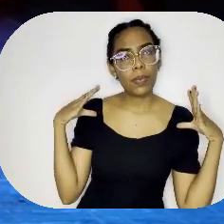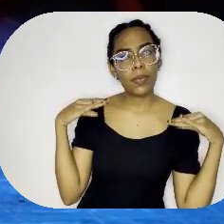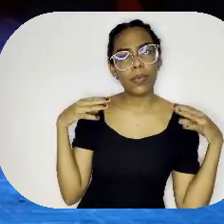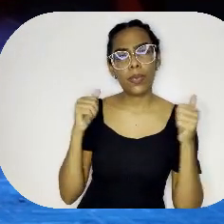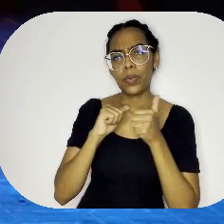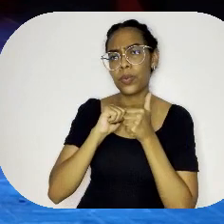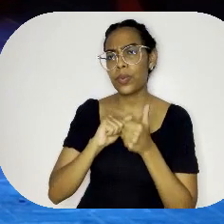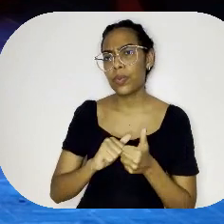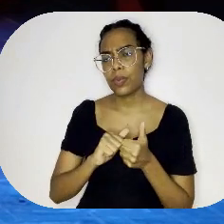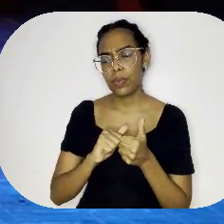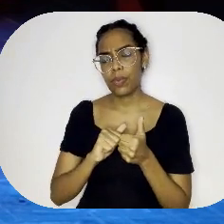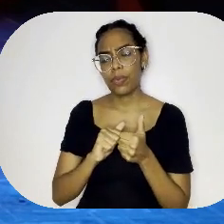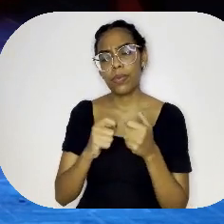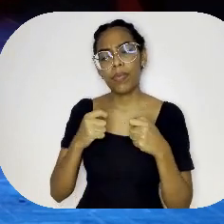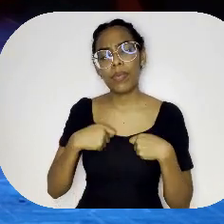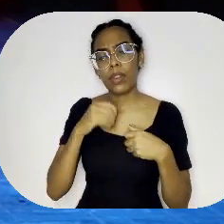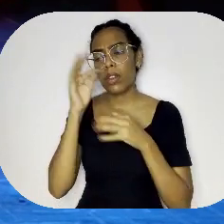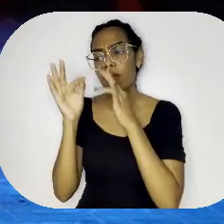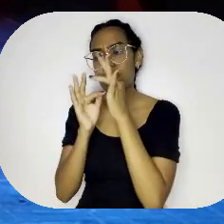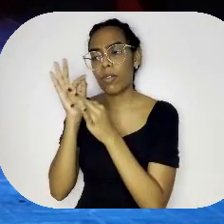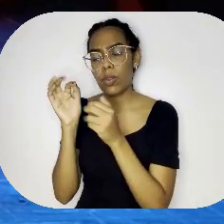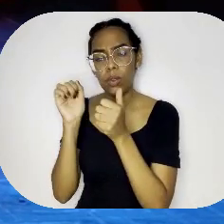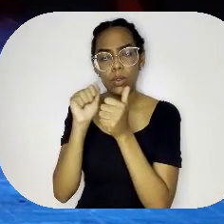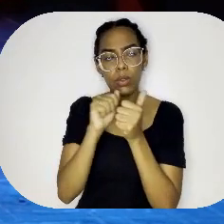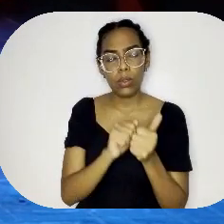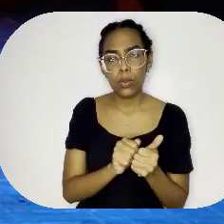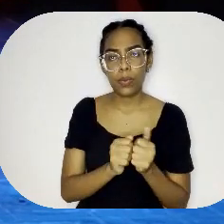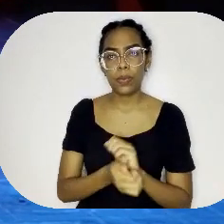Isso é ser flor e anjo juntamente.